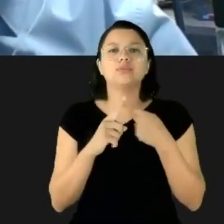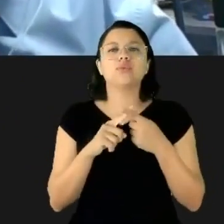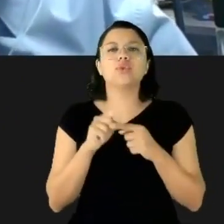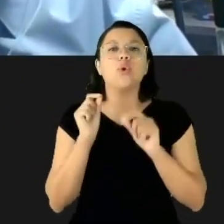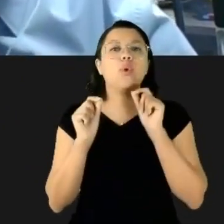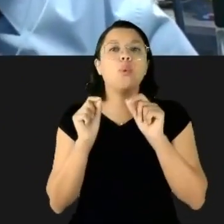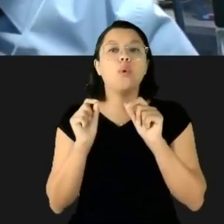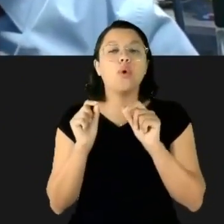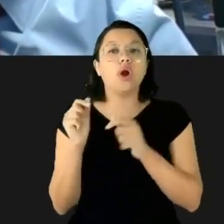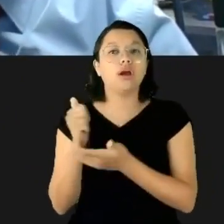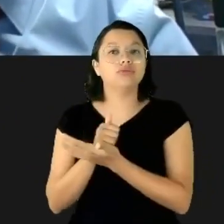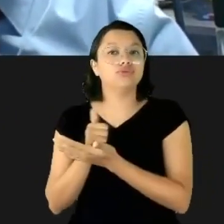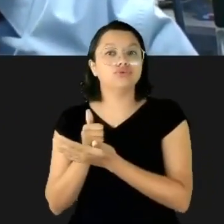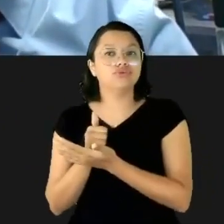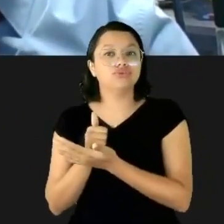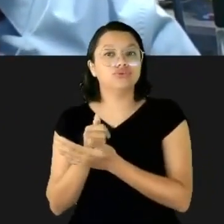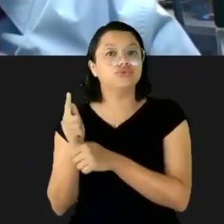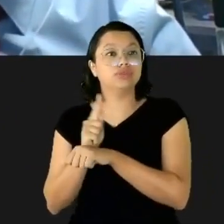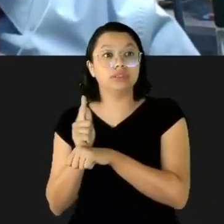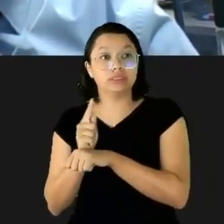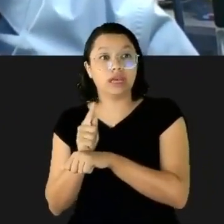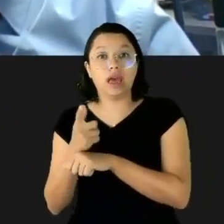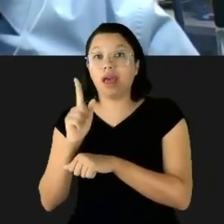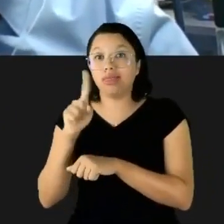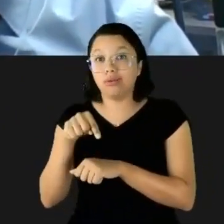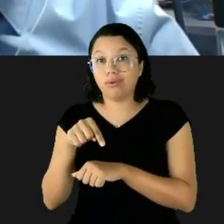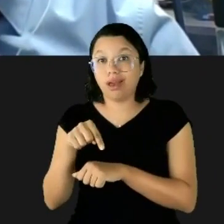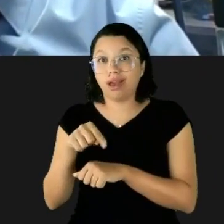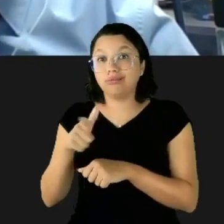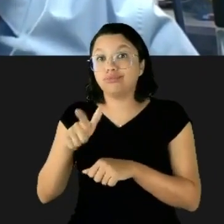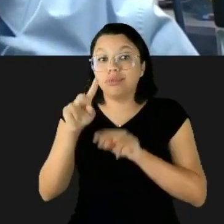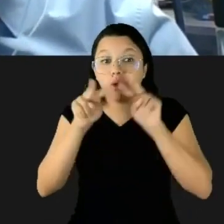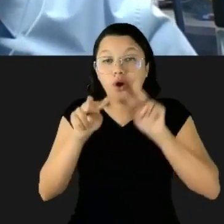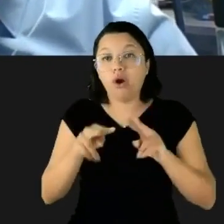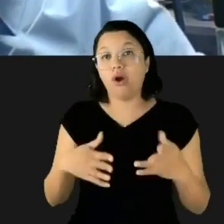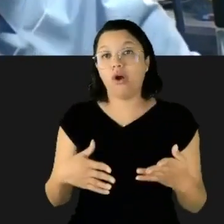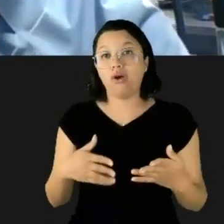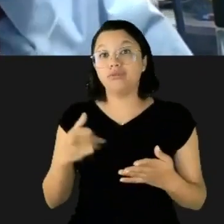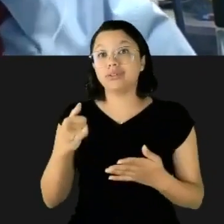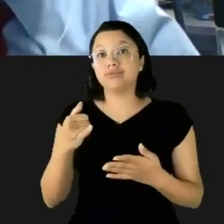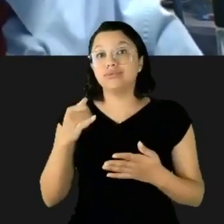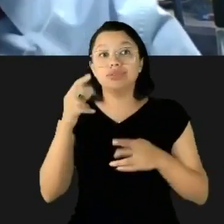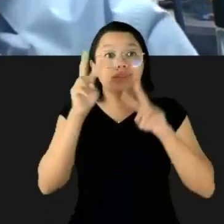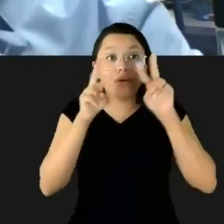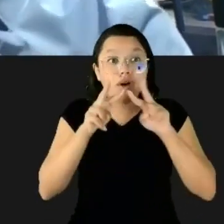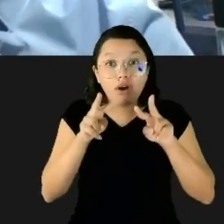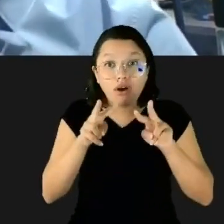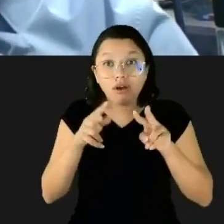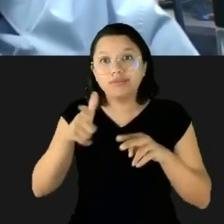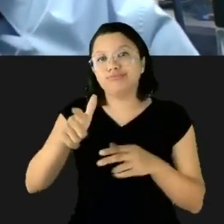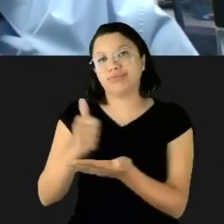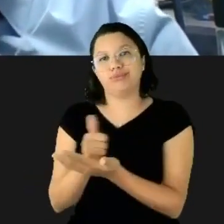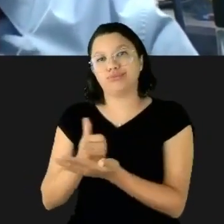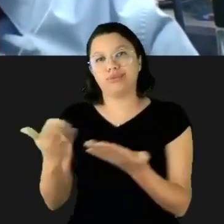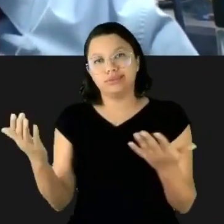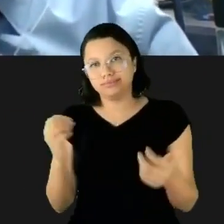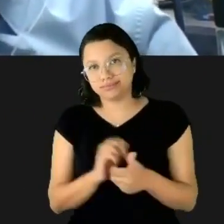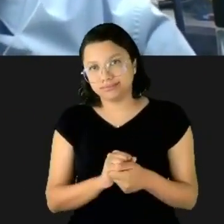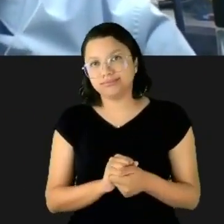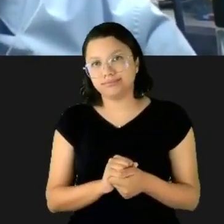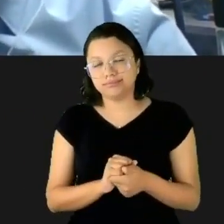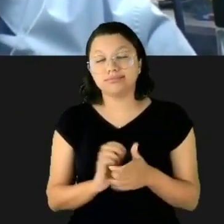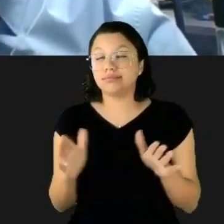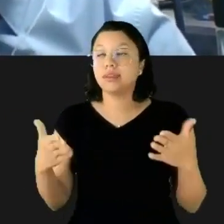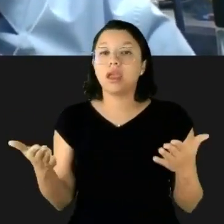gerenciado não é monitorado e se você não monitora, você não controla, pelo menos você